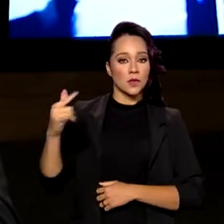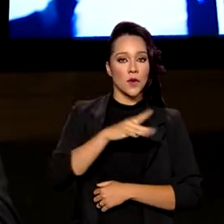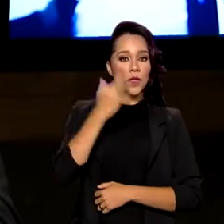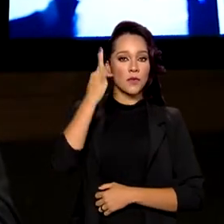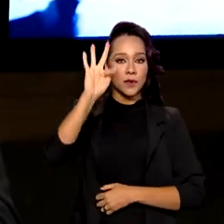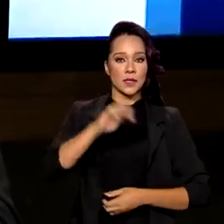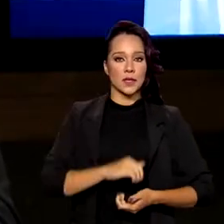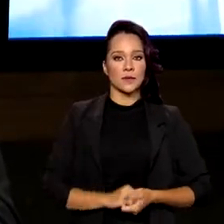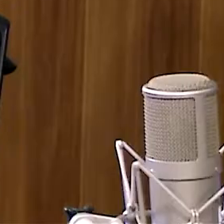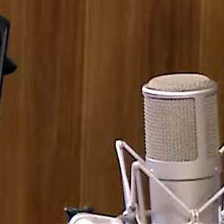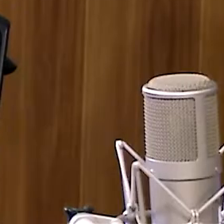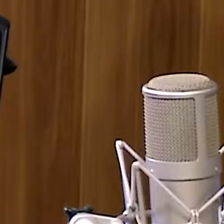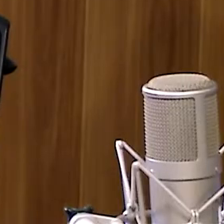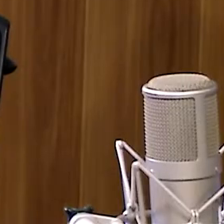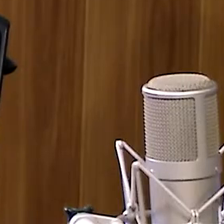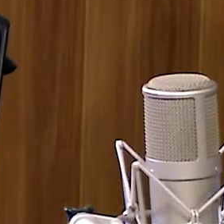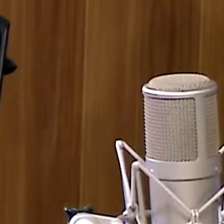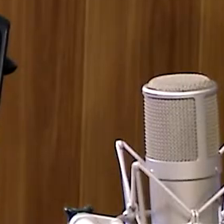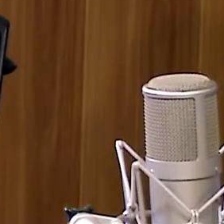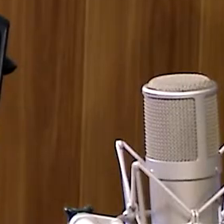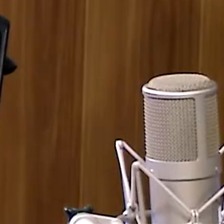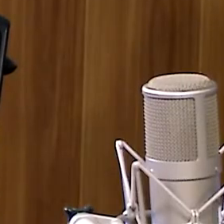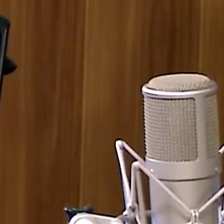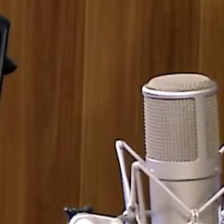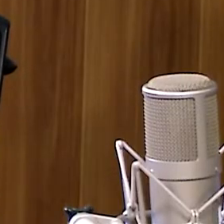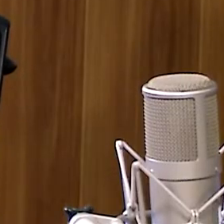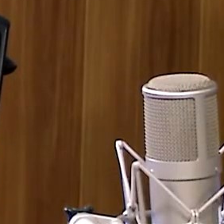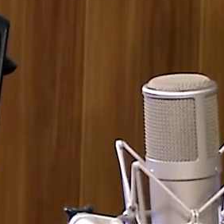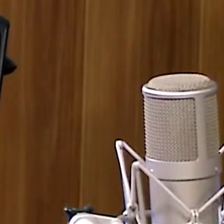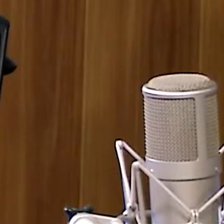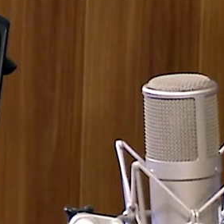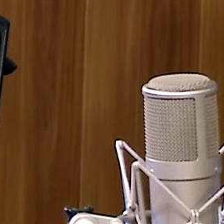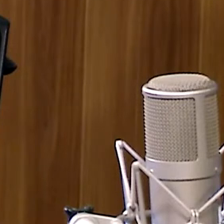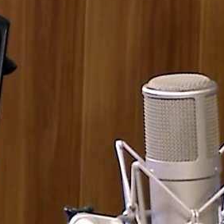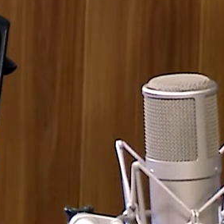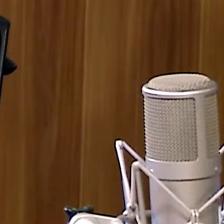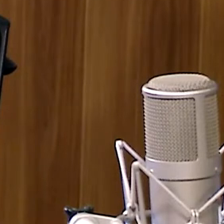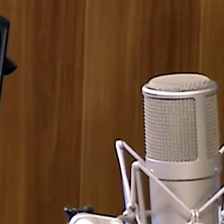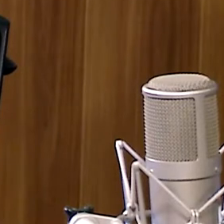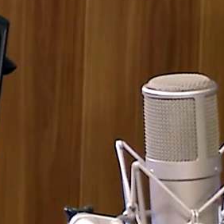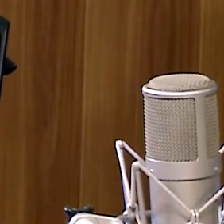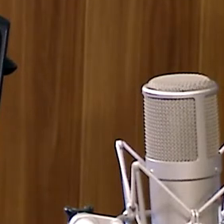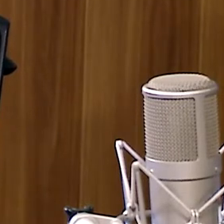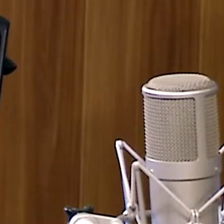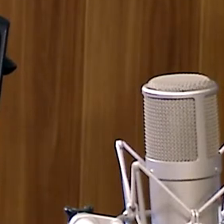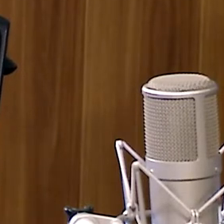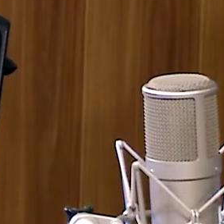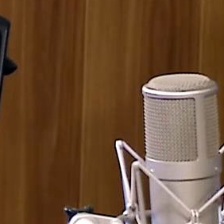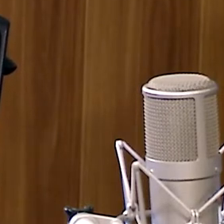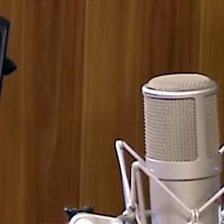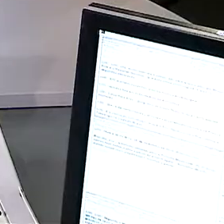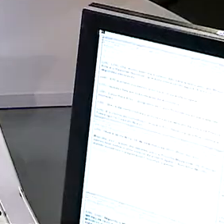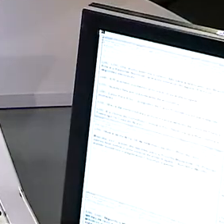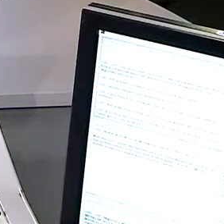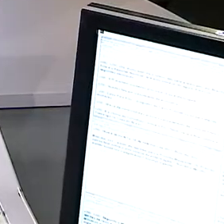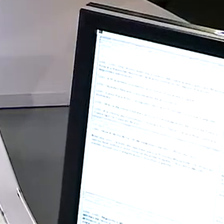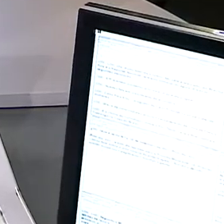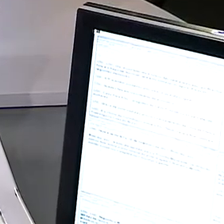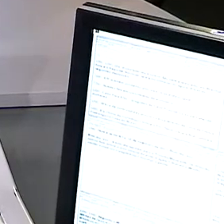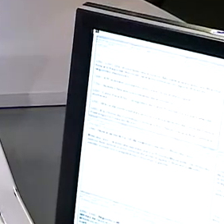voos na França e a vitória do Corinthians sobre o Flu timão vai para a final contra o Flamengo na Copa do Brasil